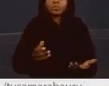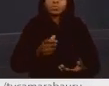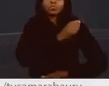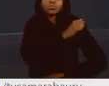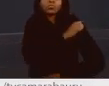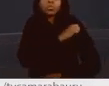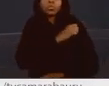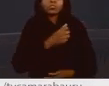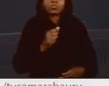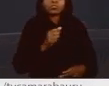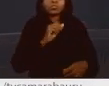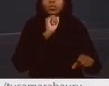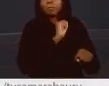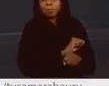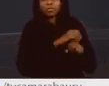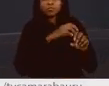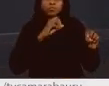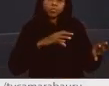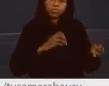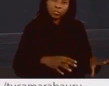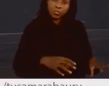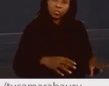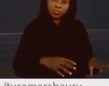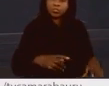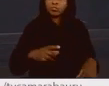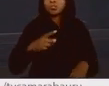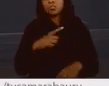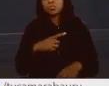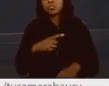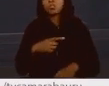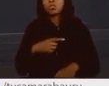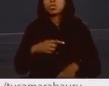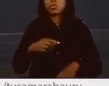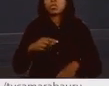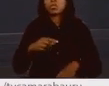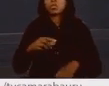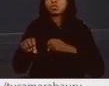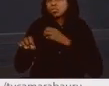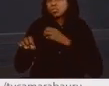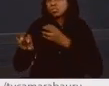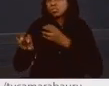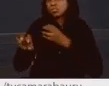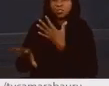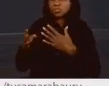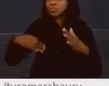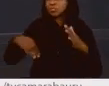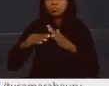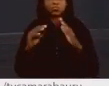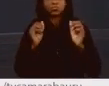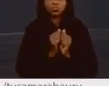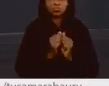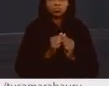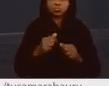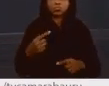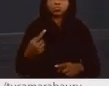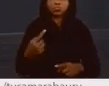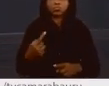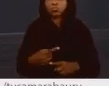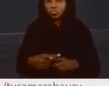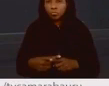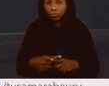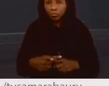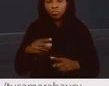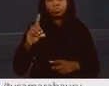tem aula EAD, tudo acontecendo ao mesmo tempo. Sabe por quê? Porque não teve diretriz. E aí, eu vou dizer aos